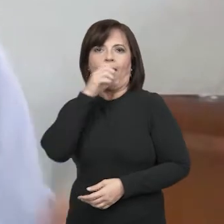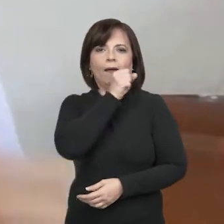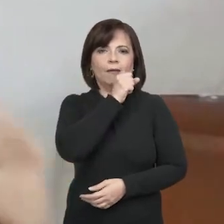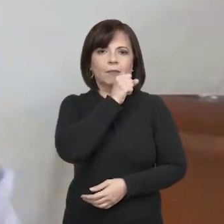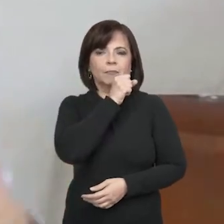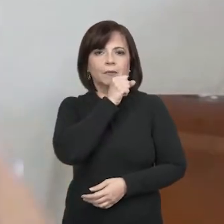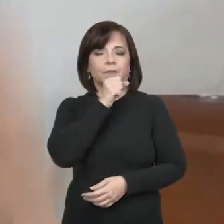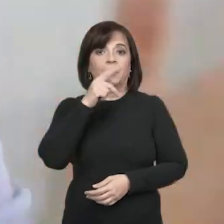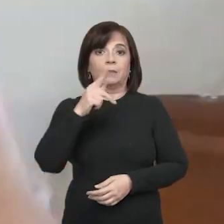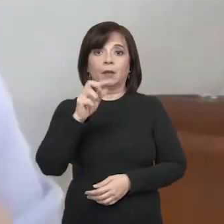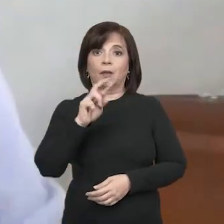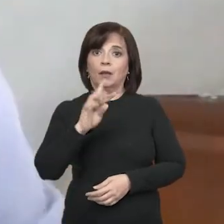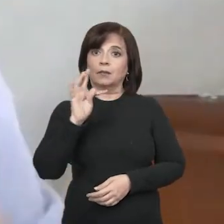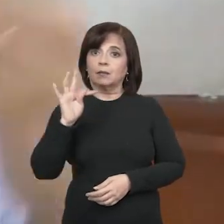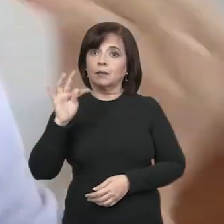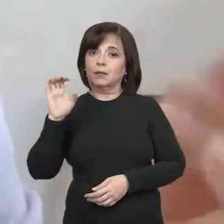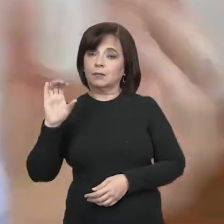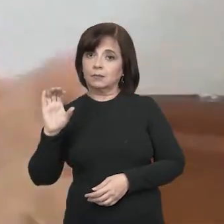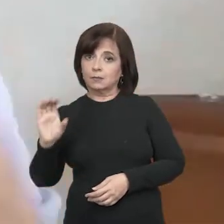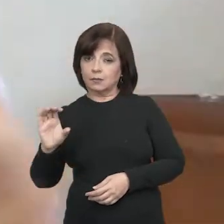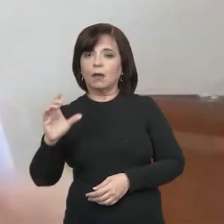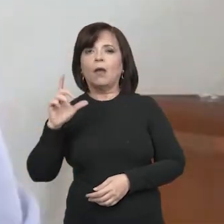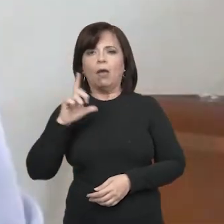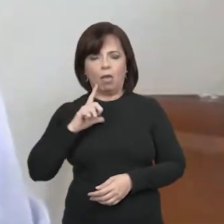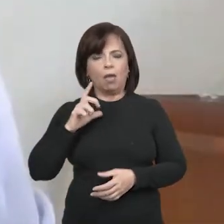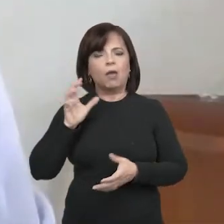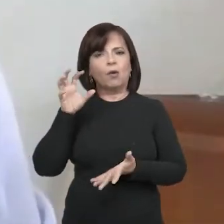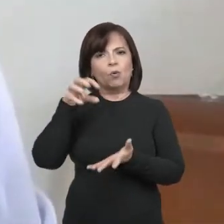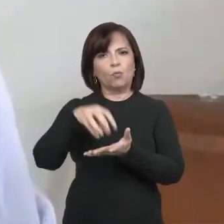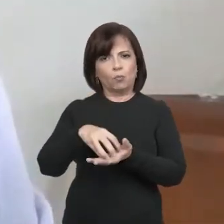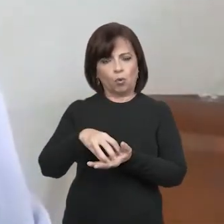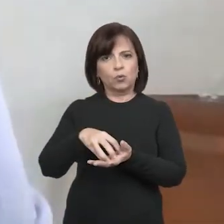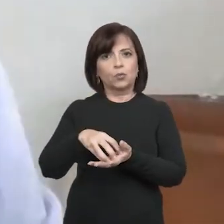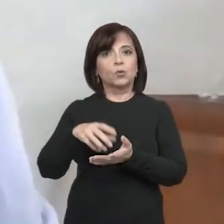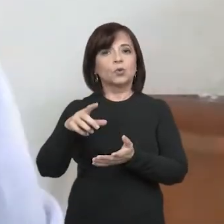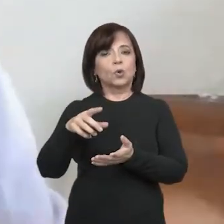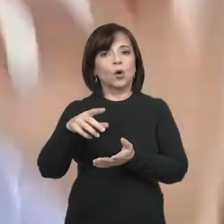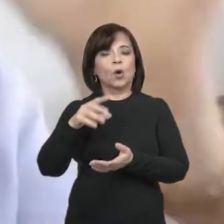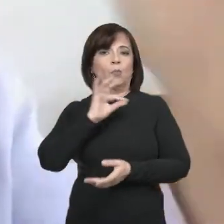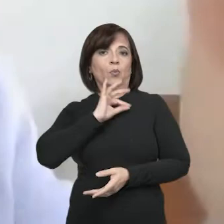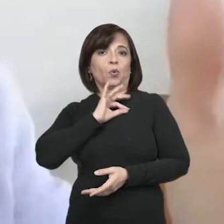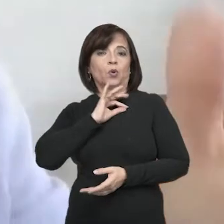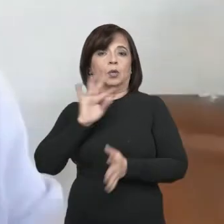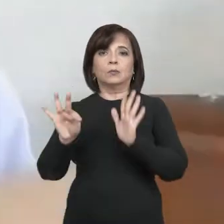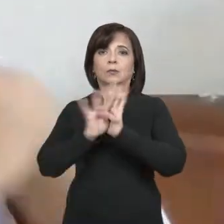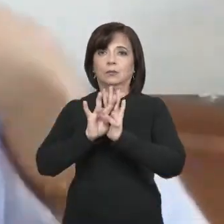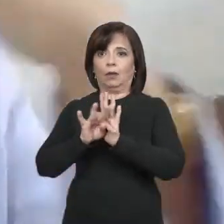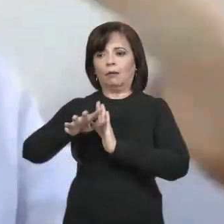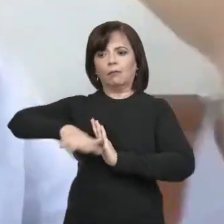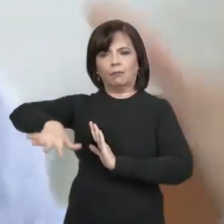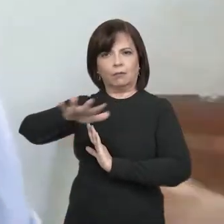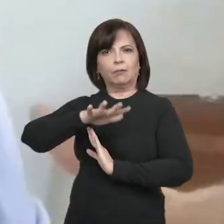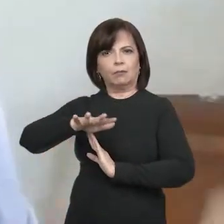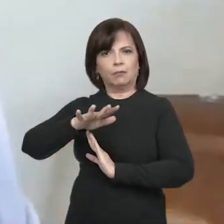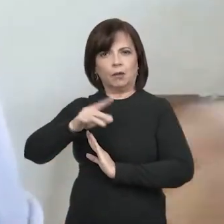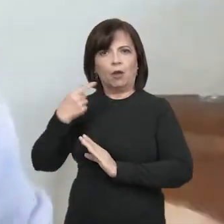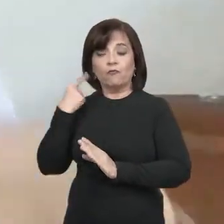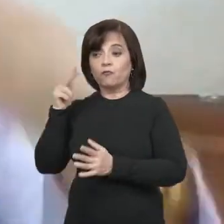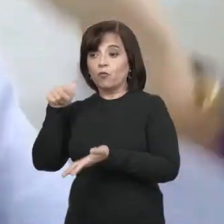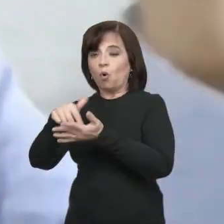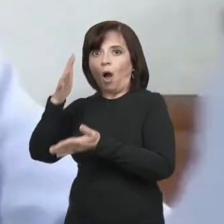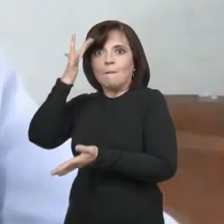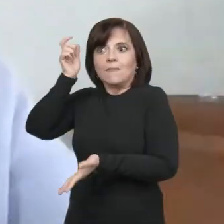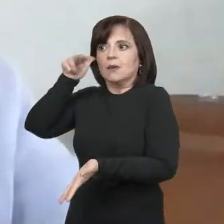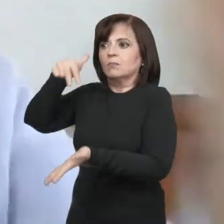espontânea. O próprio PRPTC, que é o Posto Regional de Polícia Técnica da região, no dia seguinte já foi à casa, já realizou toda a